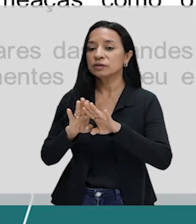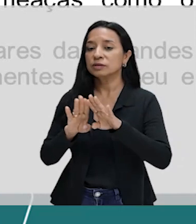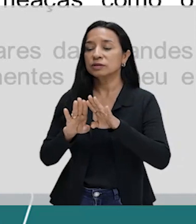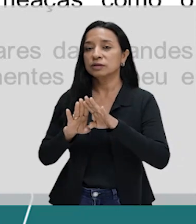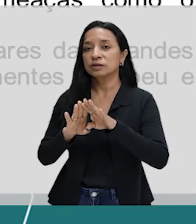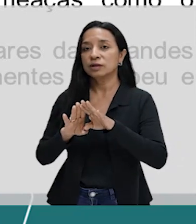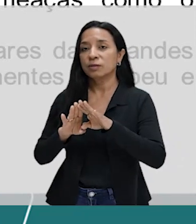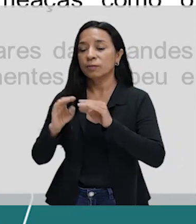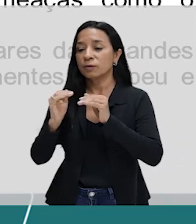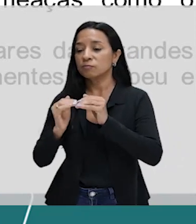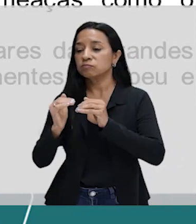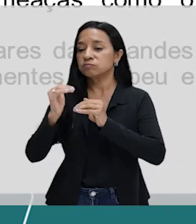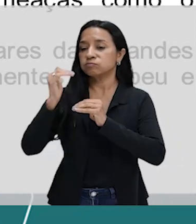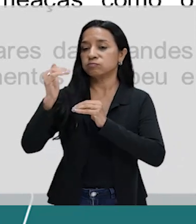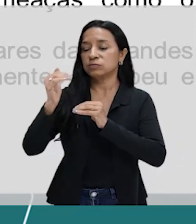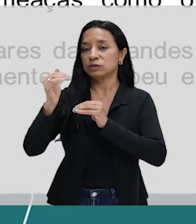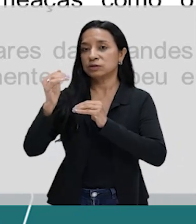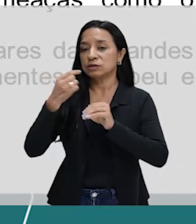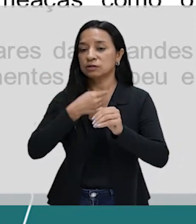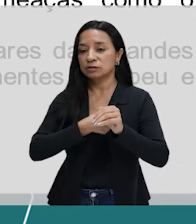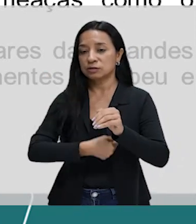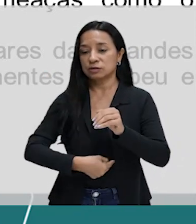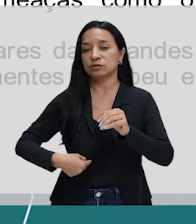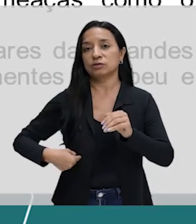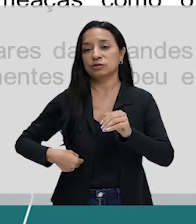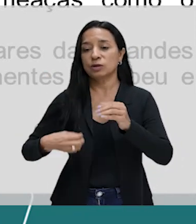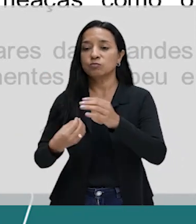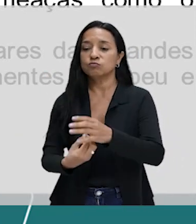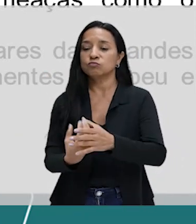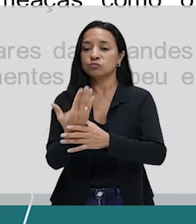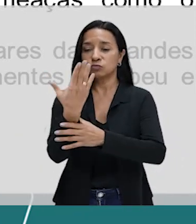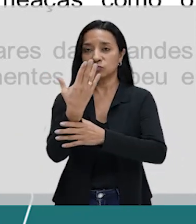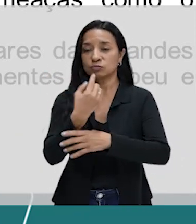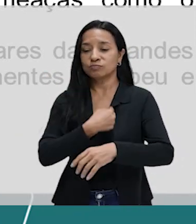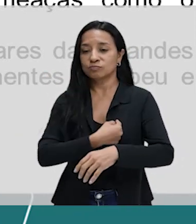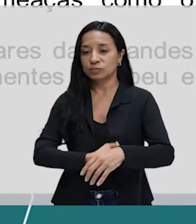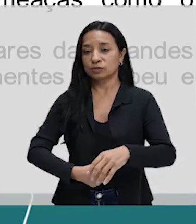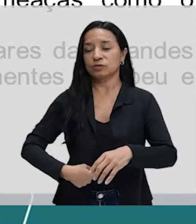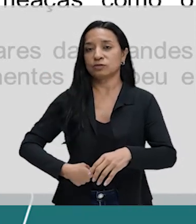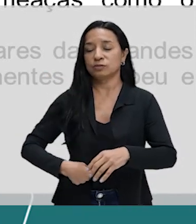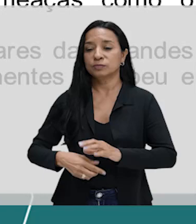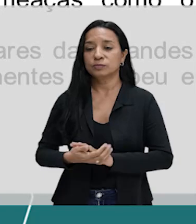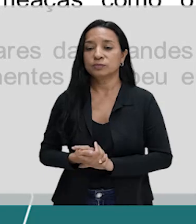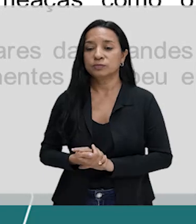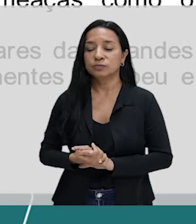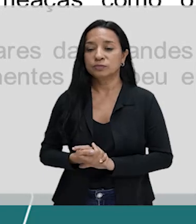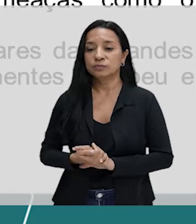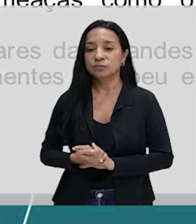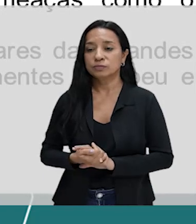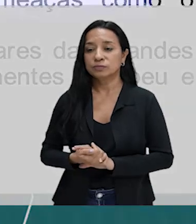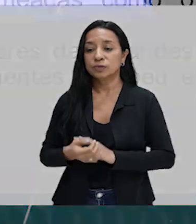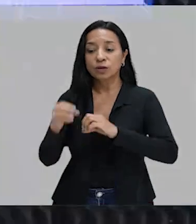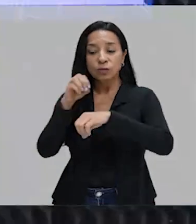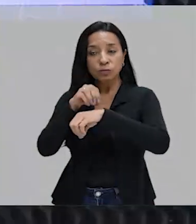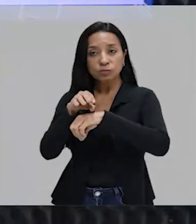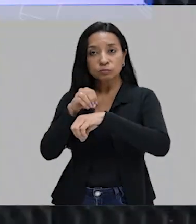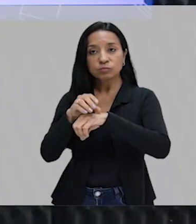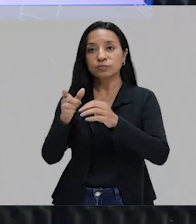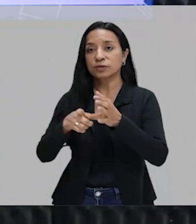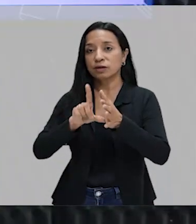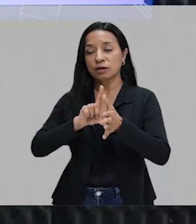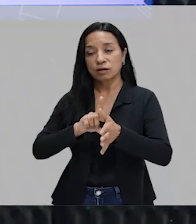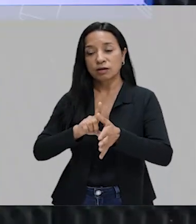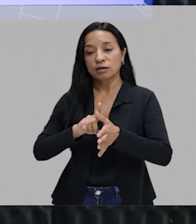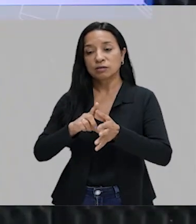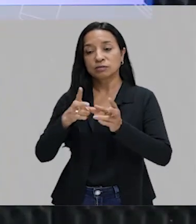China. Eu sugiro que vocês, antes de olhar, de observar essa